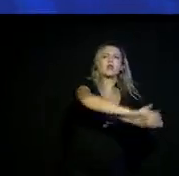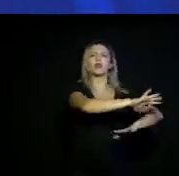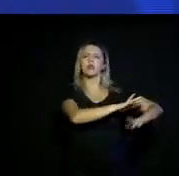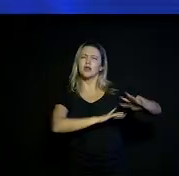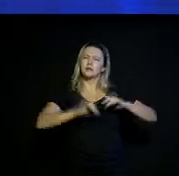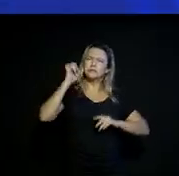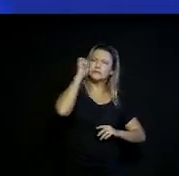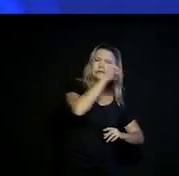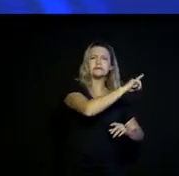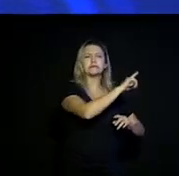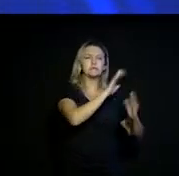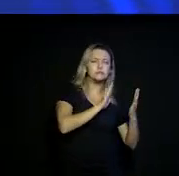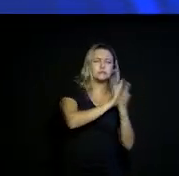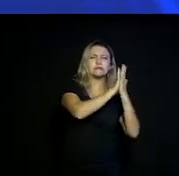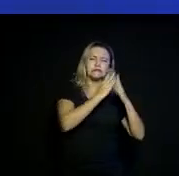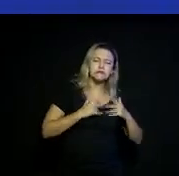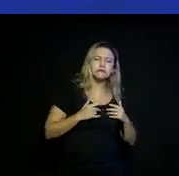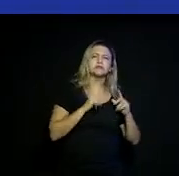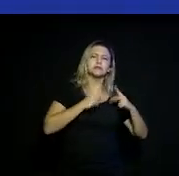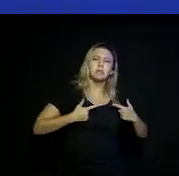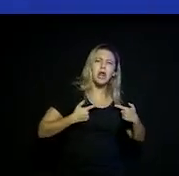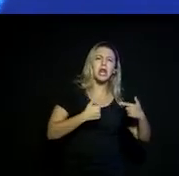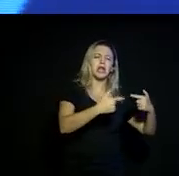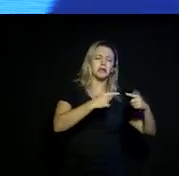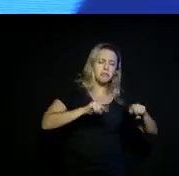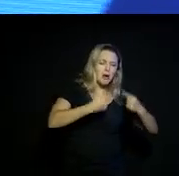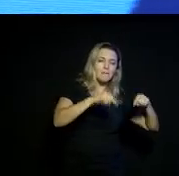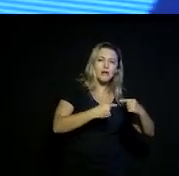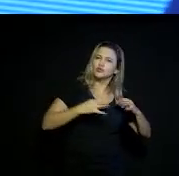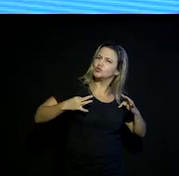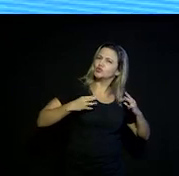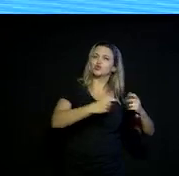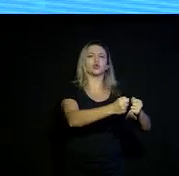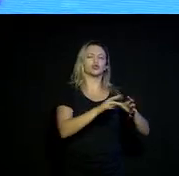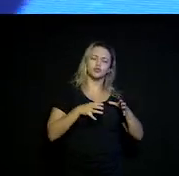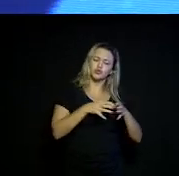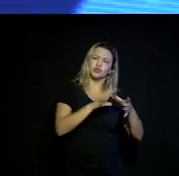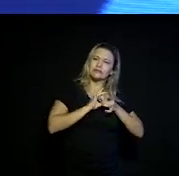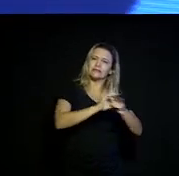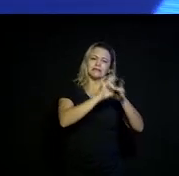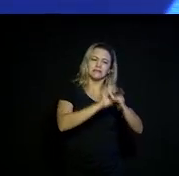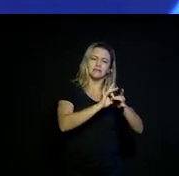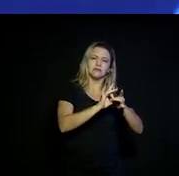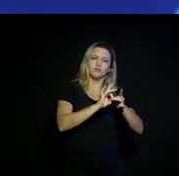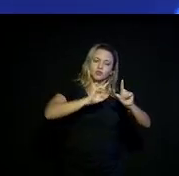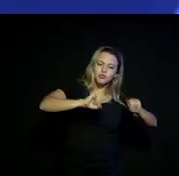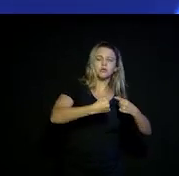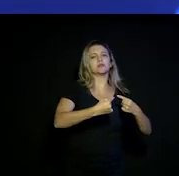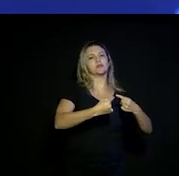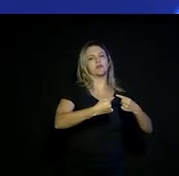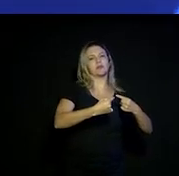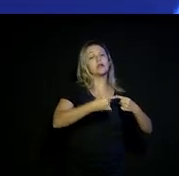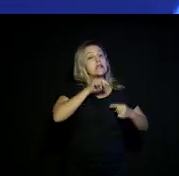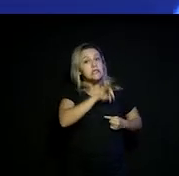acordo tácito em relação a permanecermos na lama todos juntos. E aquele que reage é